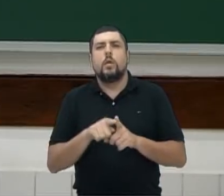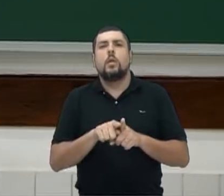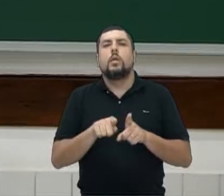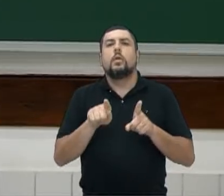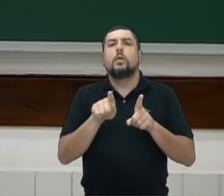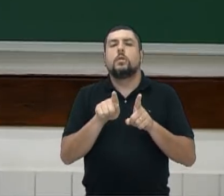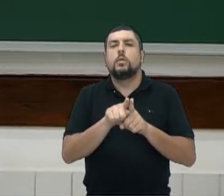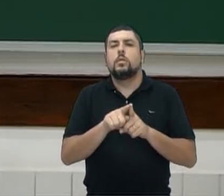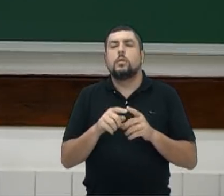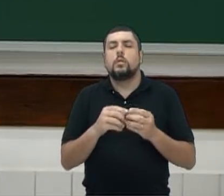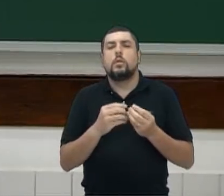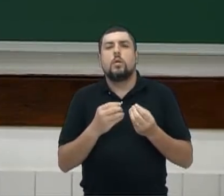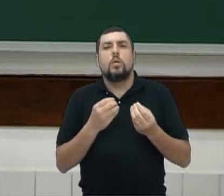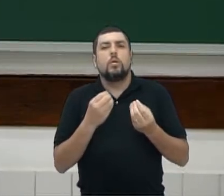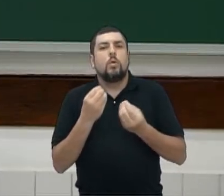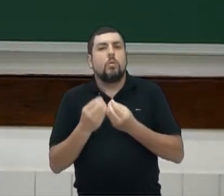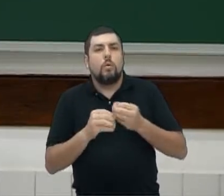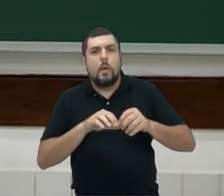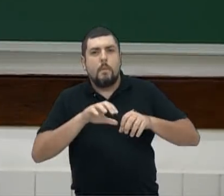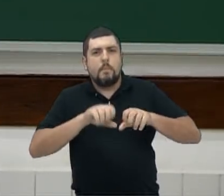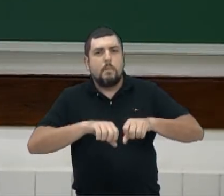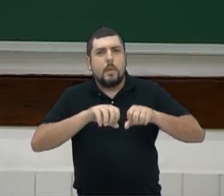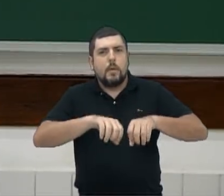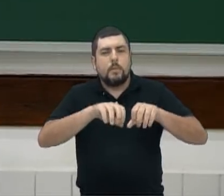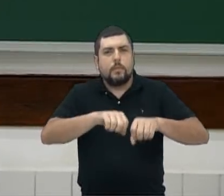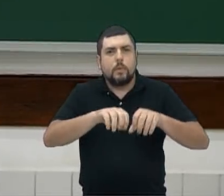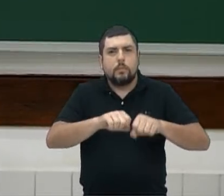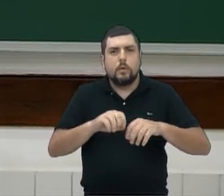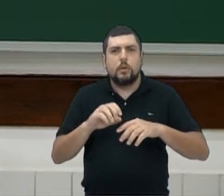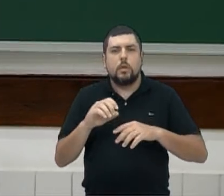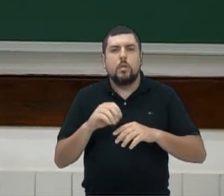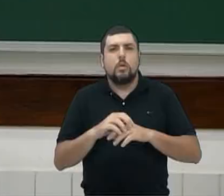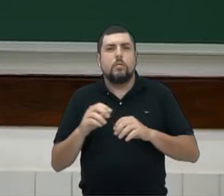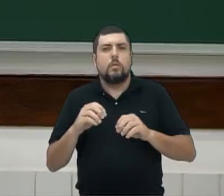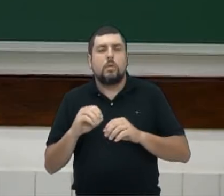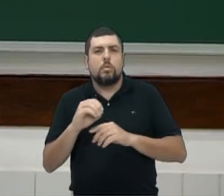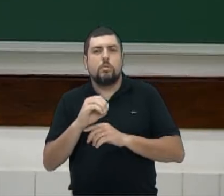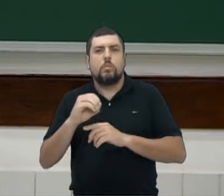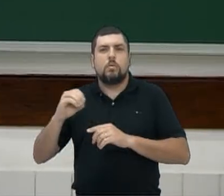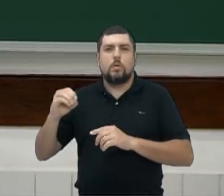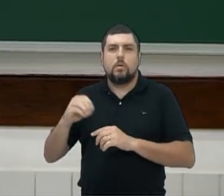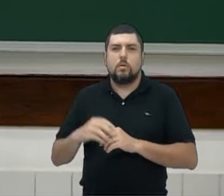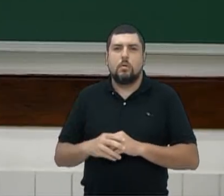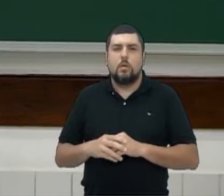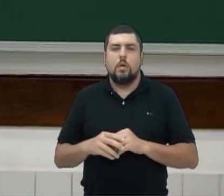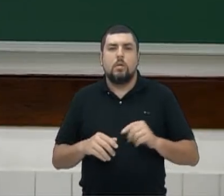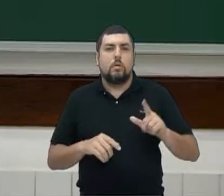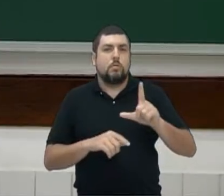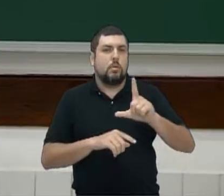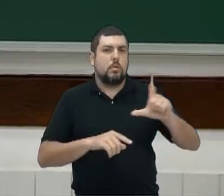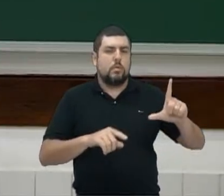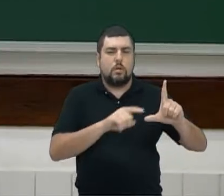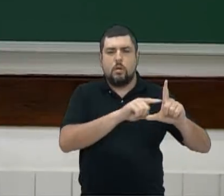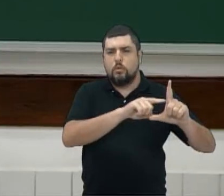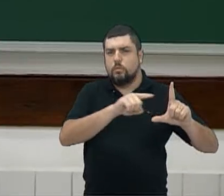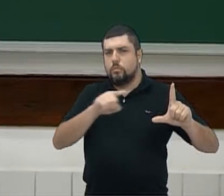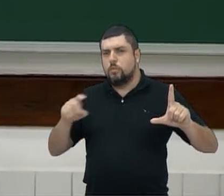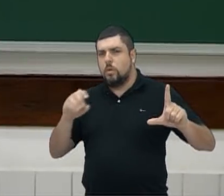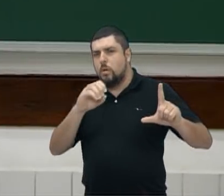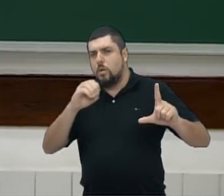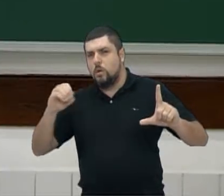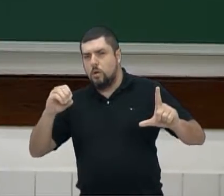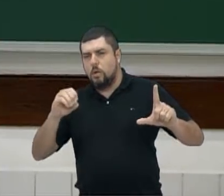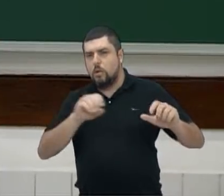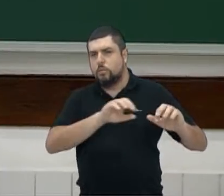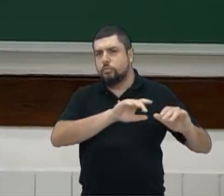ocupação do oeste. A caminhada que ocorreu nos Estados Unidos de leste para oeste, visando a ocupação